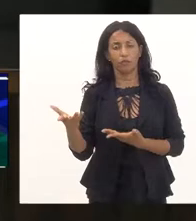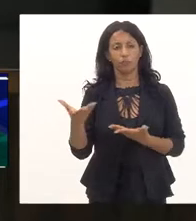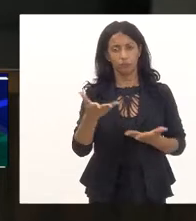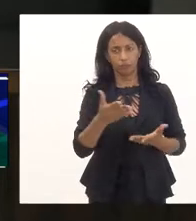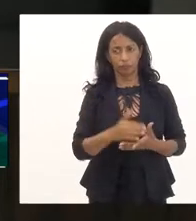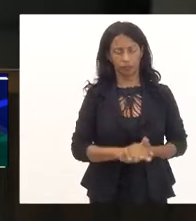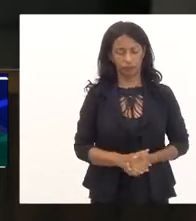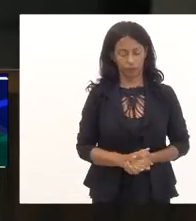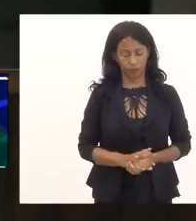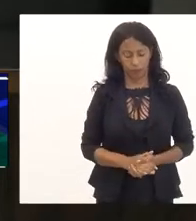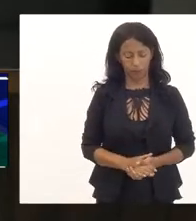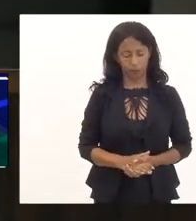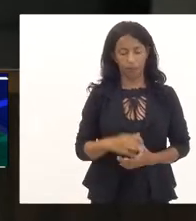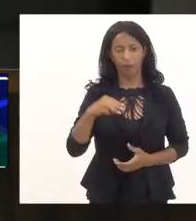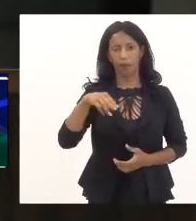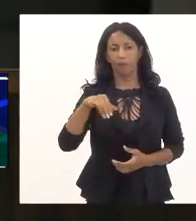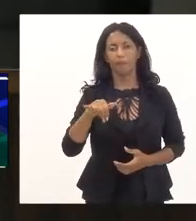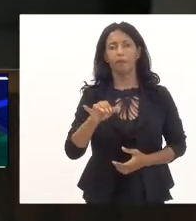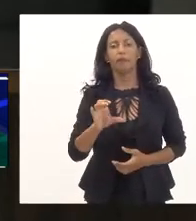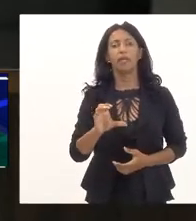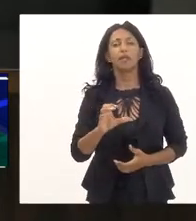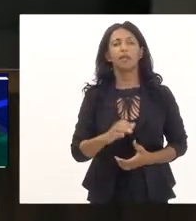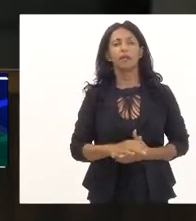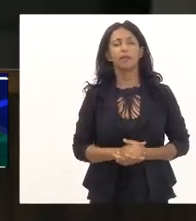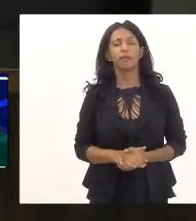Deputado Gustavo Schmidt. Deputado Carlos Mink.